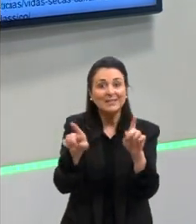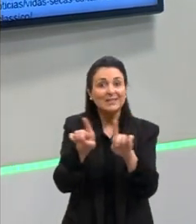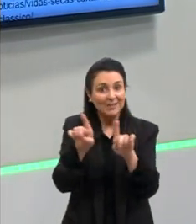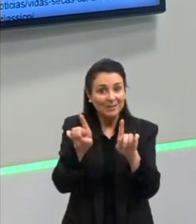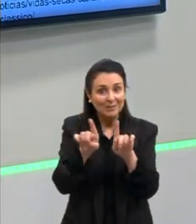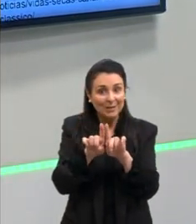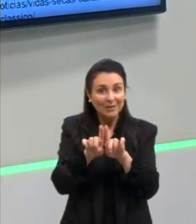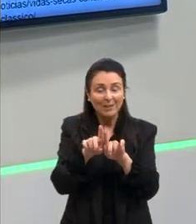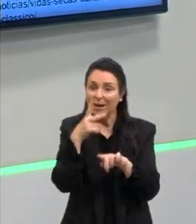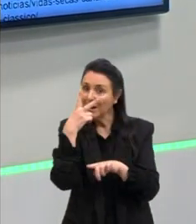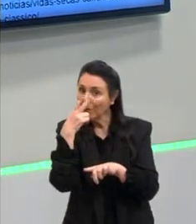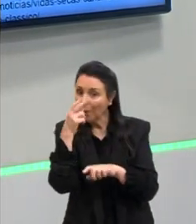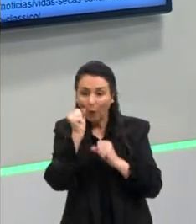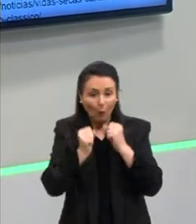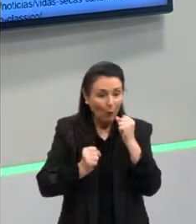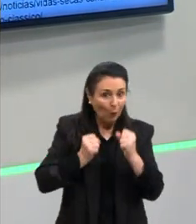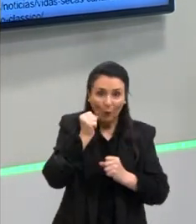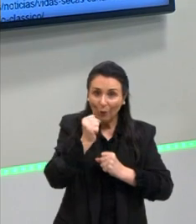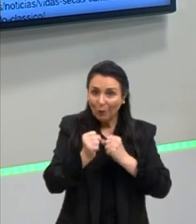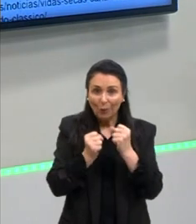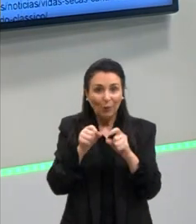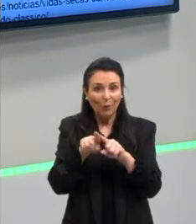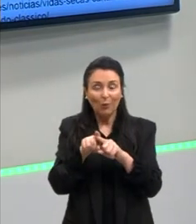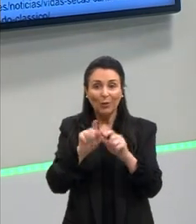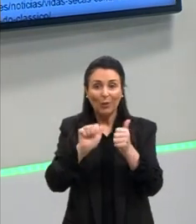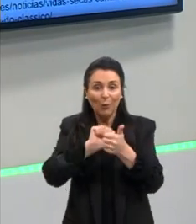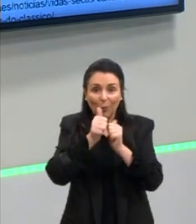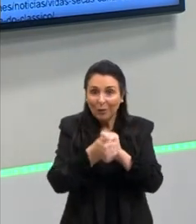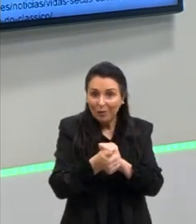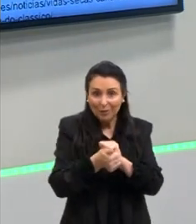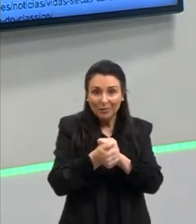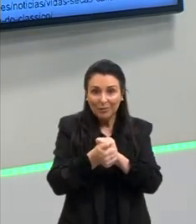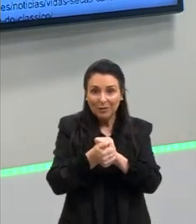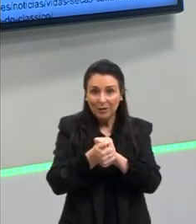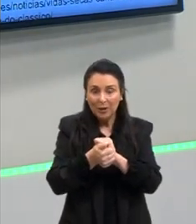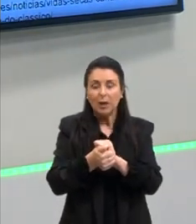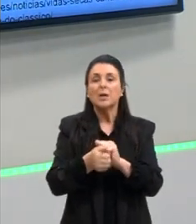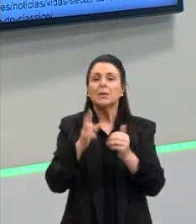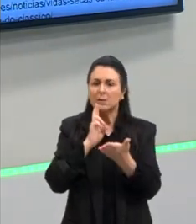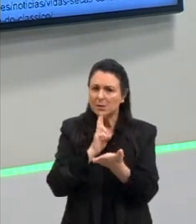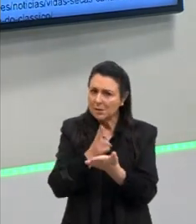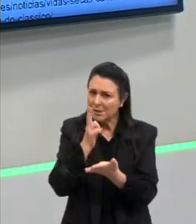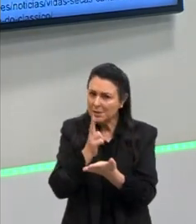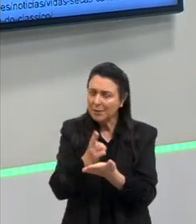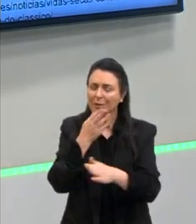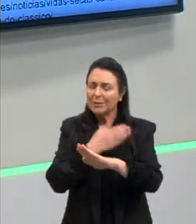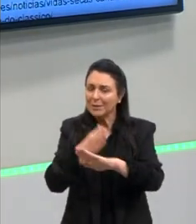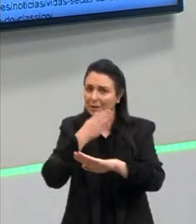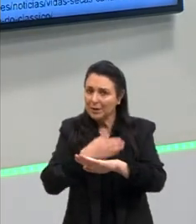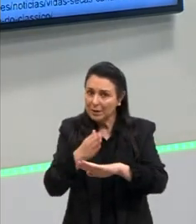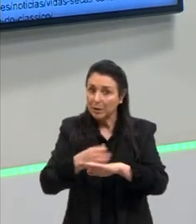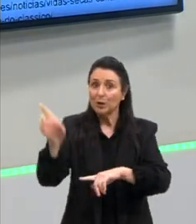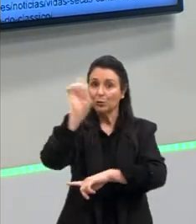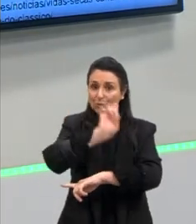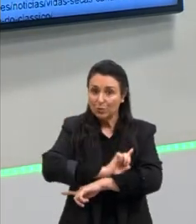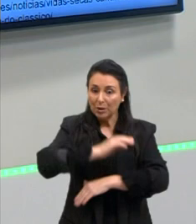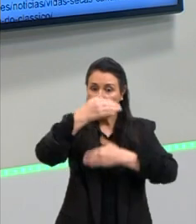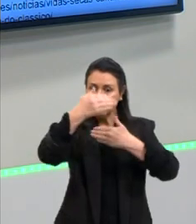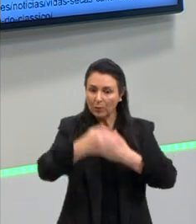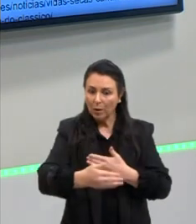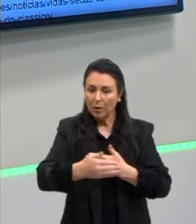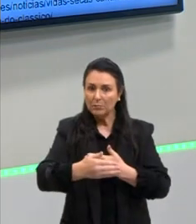forma a gente vai trabalhar todos os dias um pouquinho para quando chegar lá na frente no dia que a gente for fazer a nossa prova por exemplo